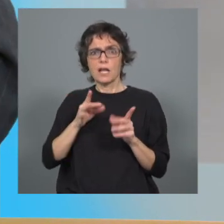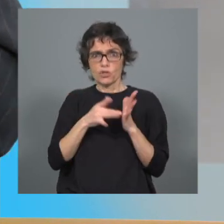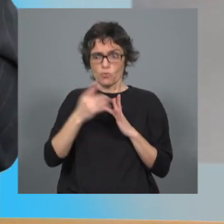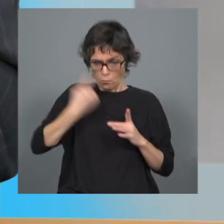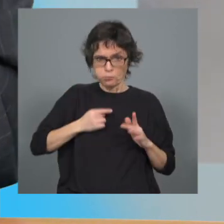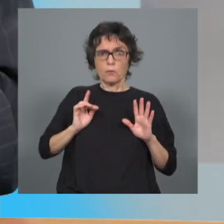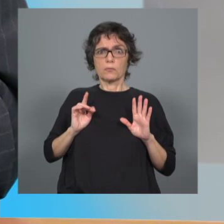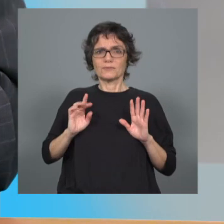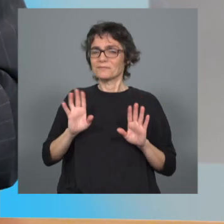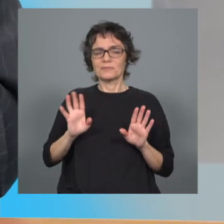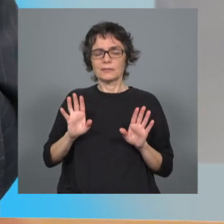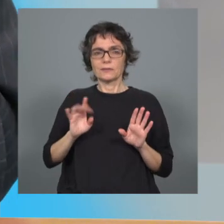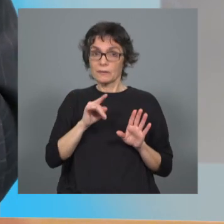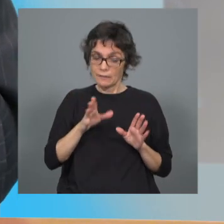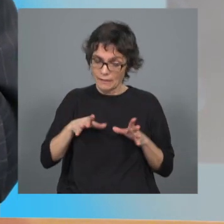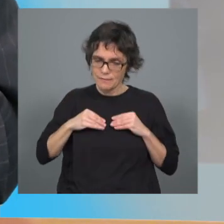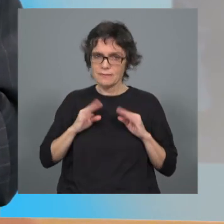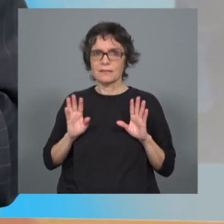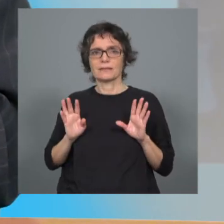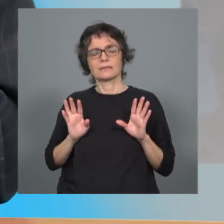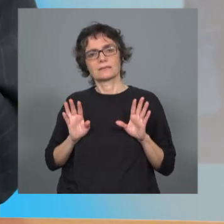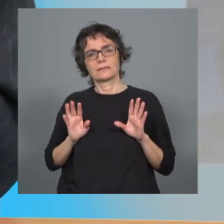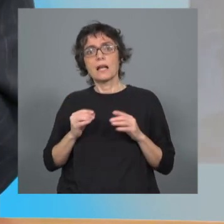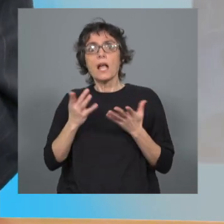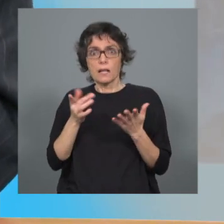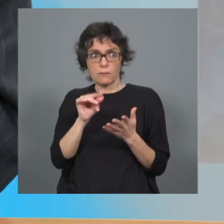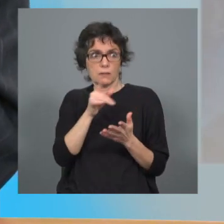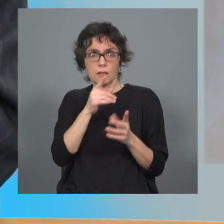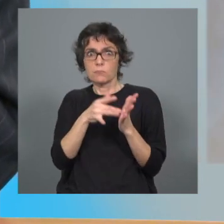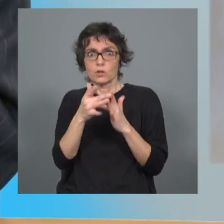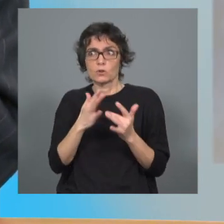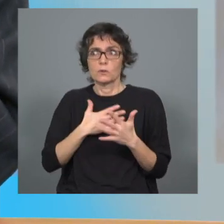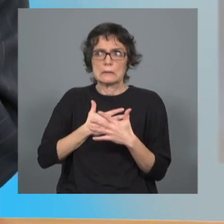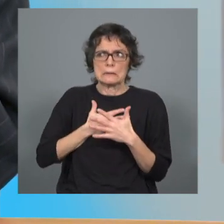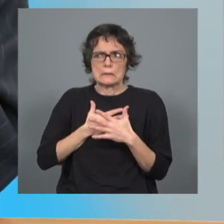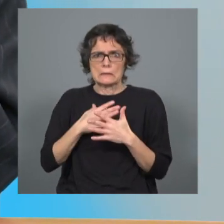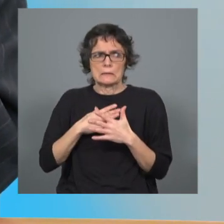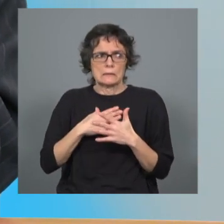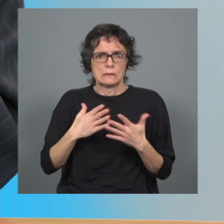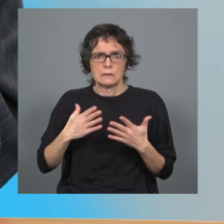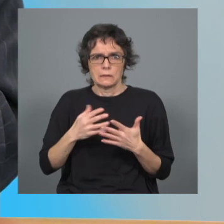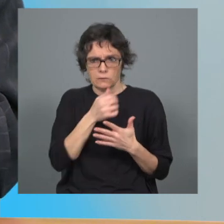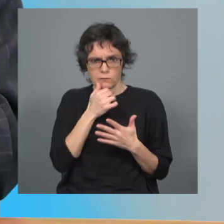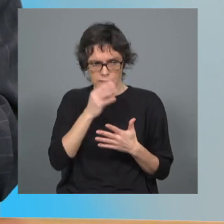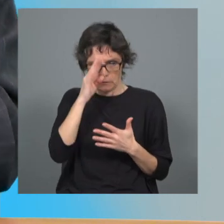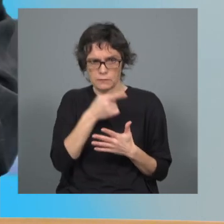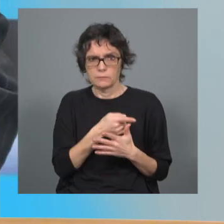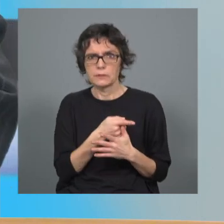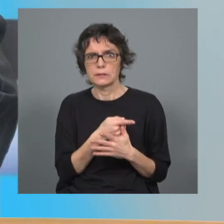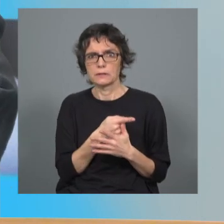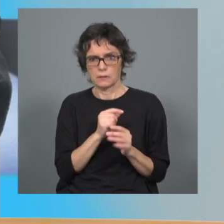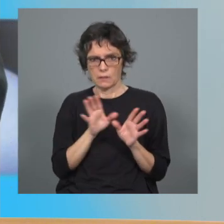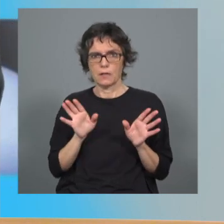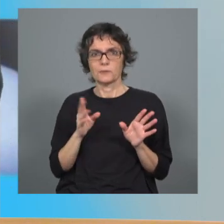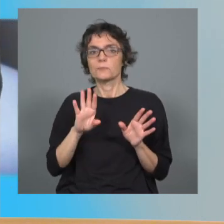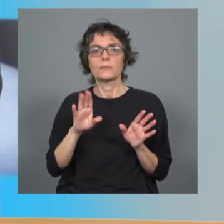ser humano, também Jesus tinha algum receio ao sofrimento, como temos todos. Não há que estranhar. Mas